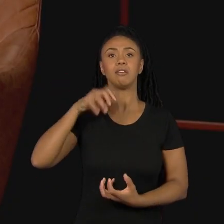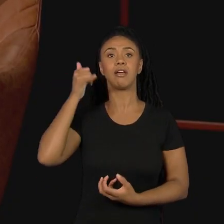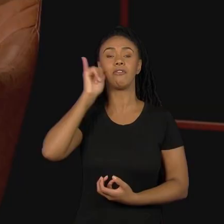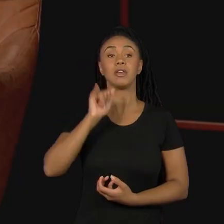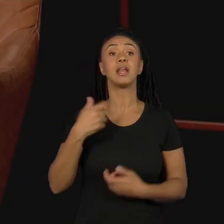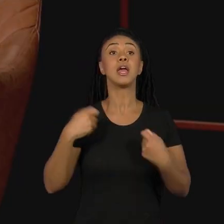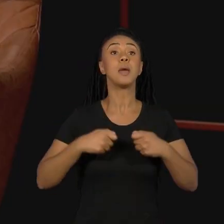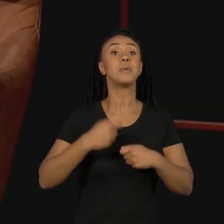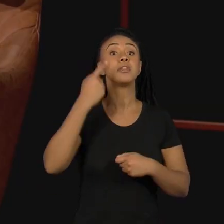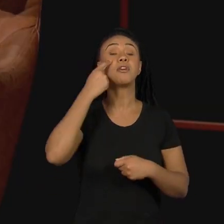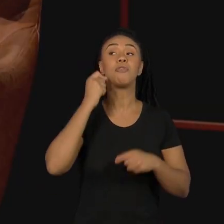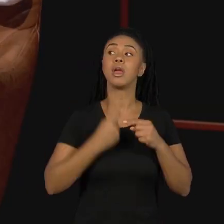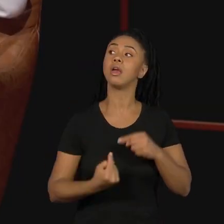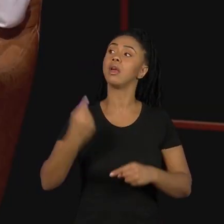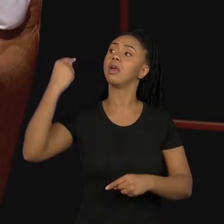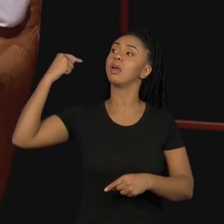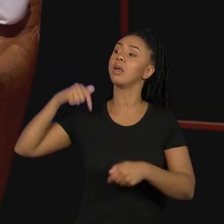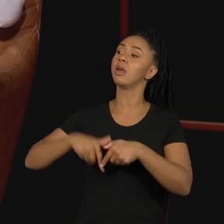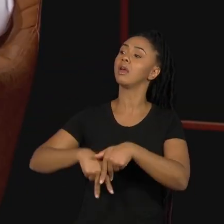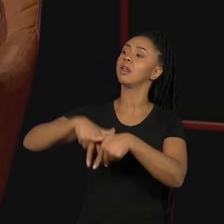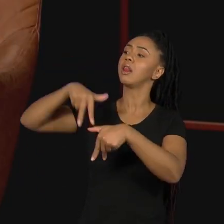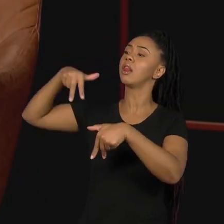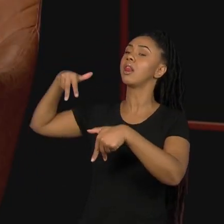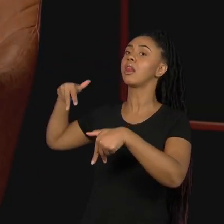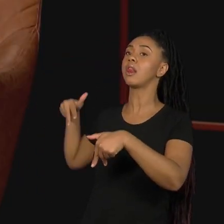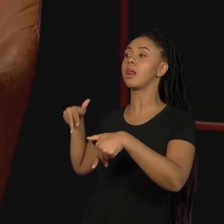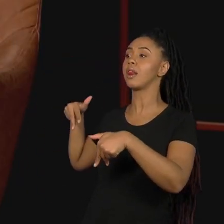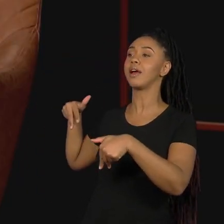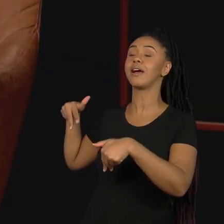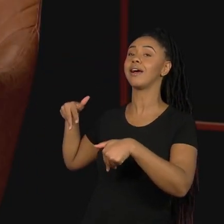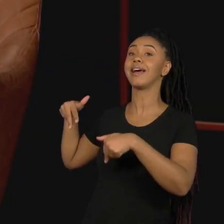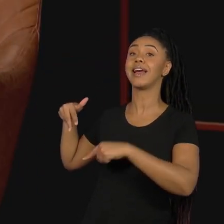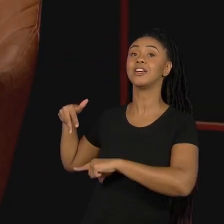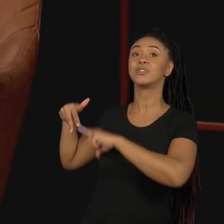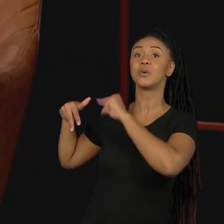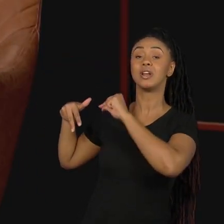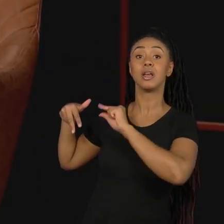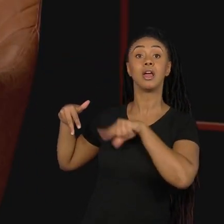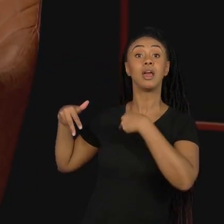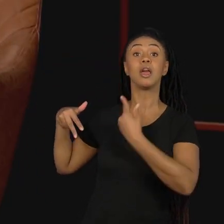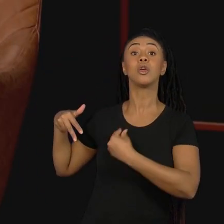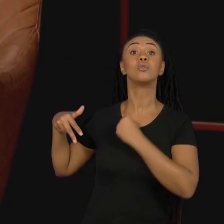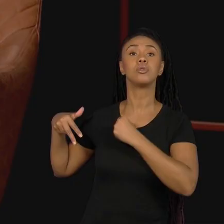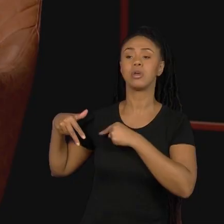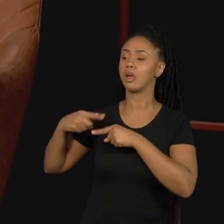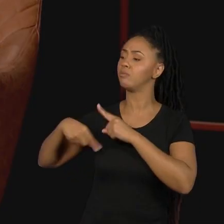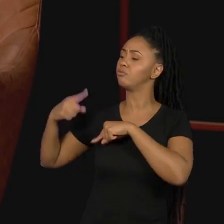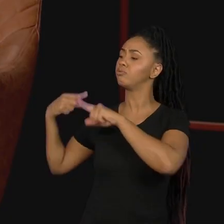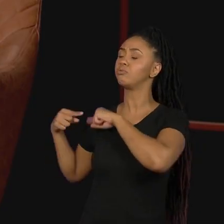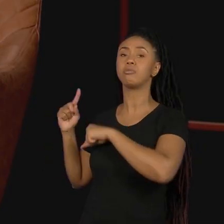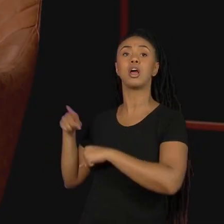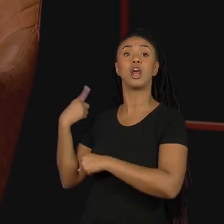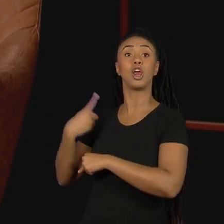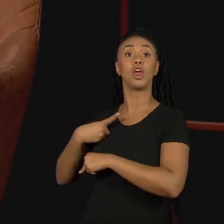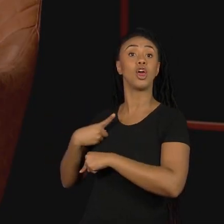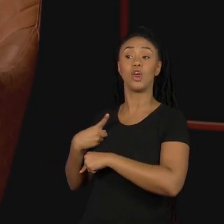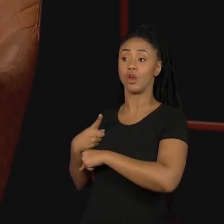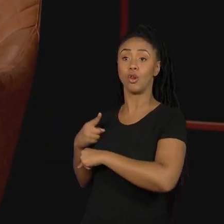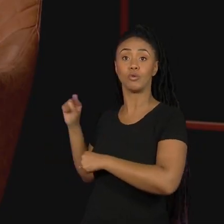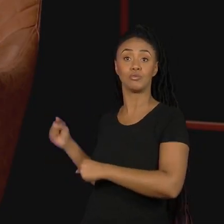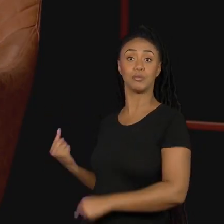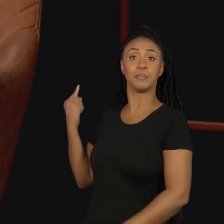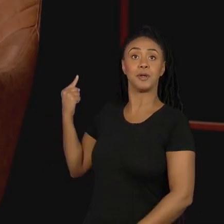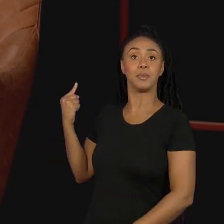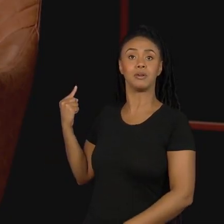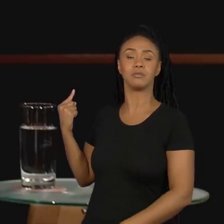nossos antepassados. E é muito importante. É a nossa raiz, de onde vivemos, né? Não. Mas